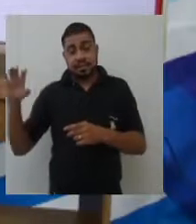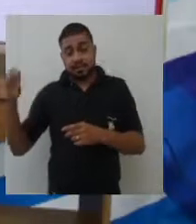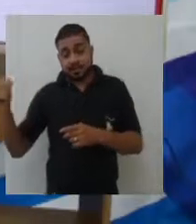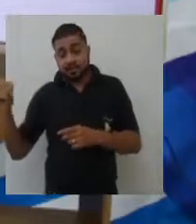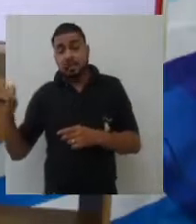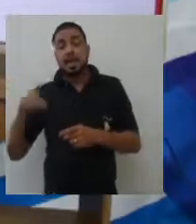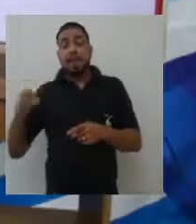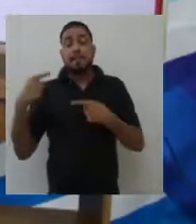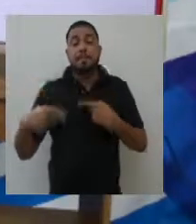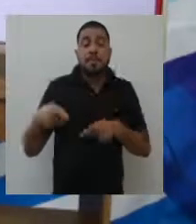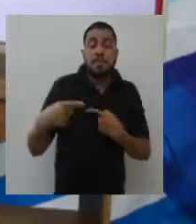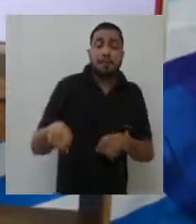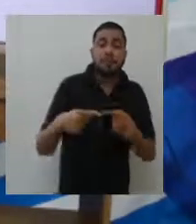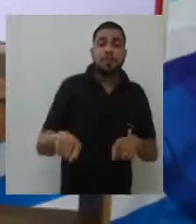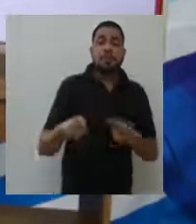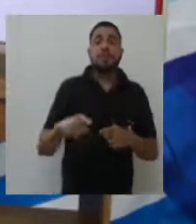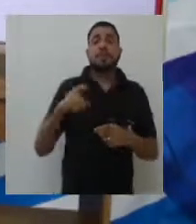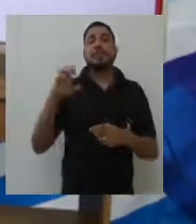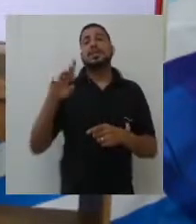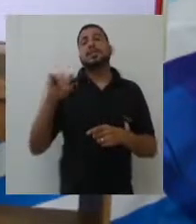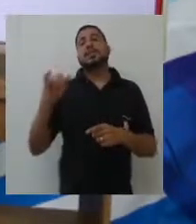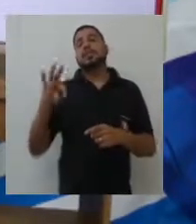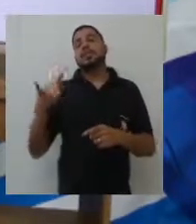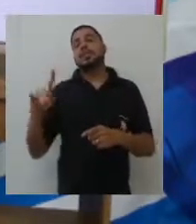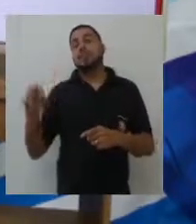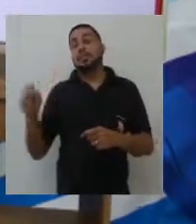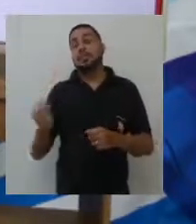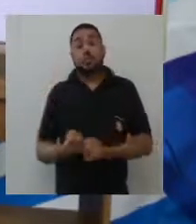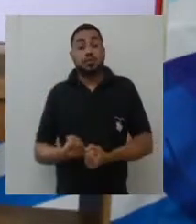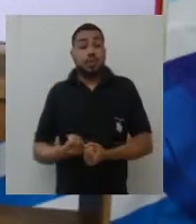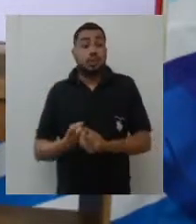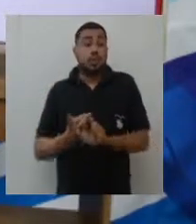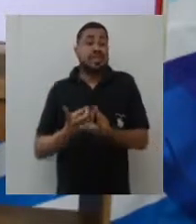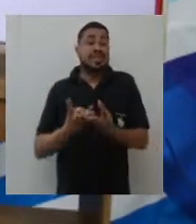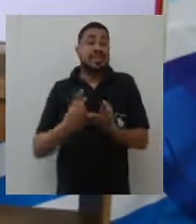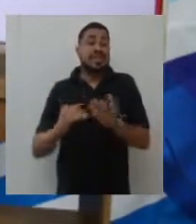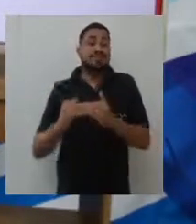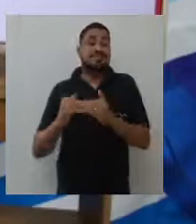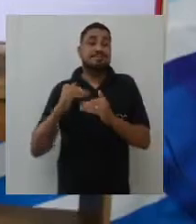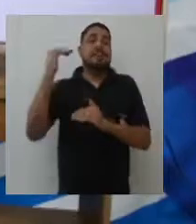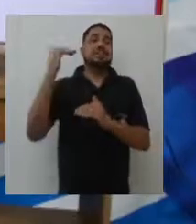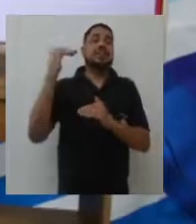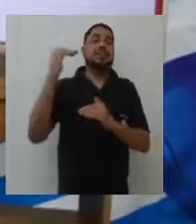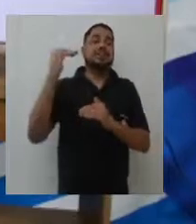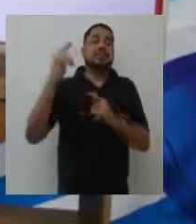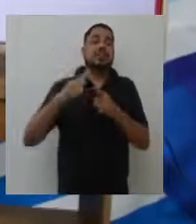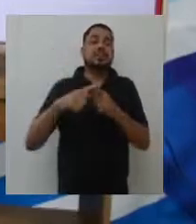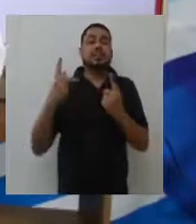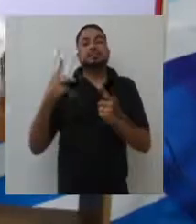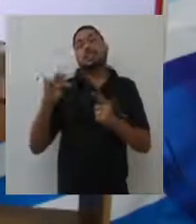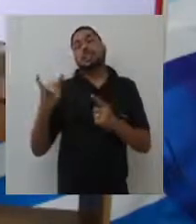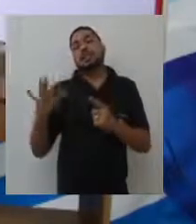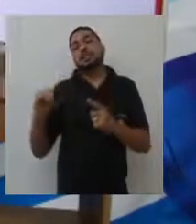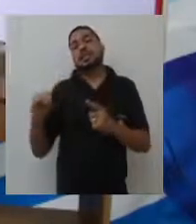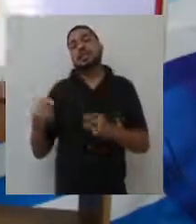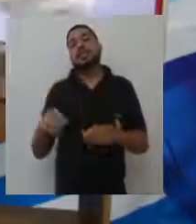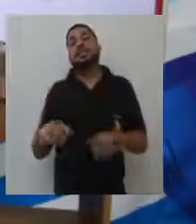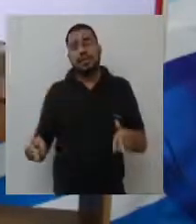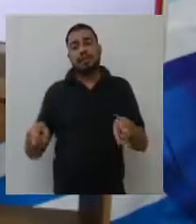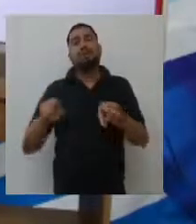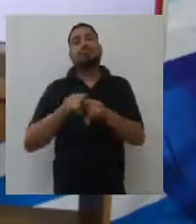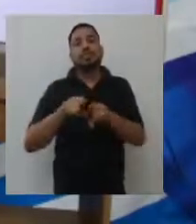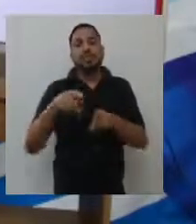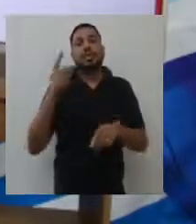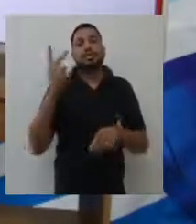que provocou a cristalização de toda a quantidade em excesso. Então, o precipitado é equivalente às